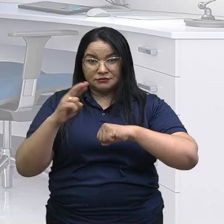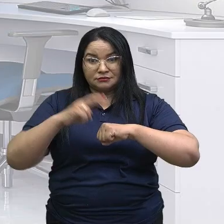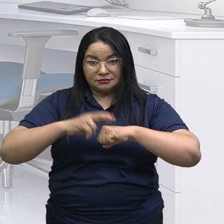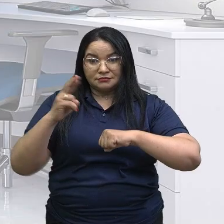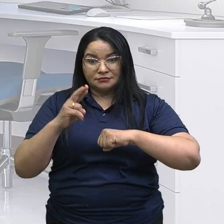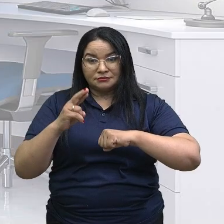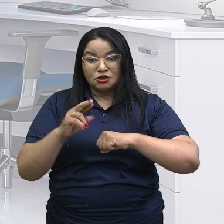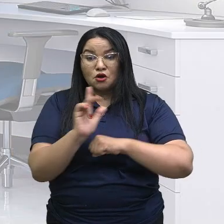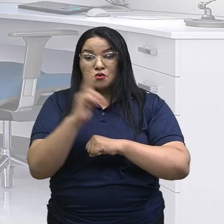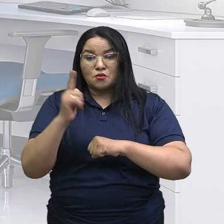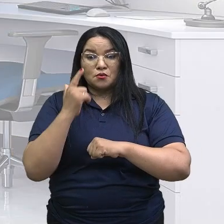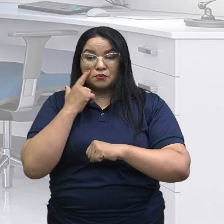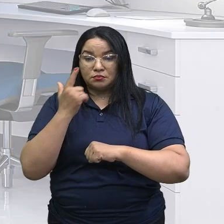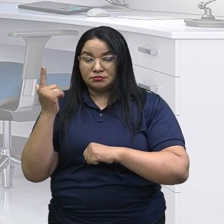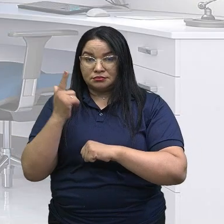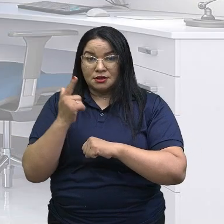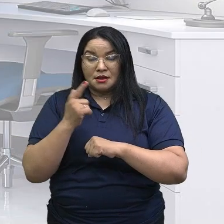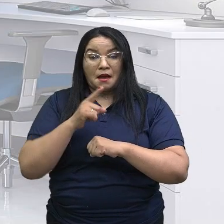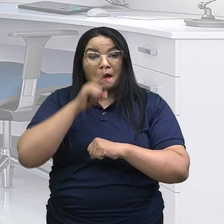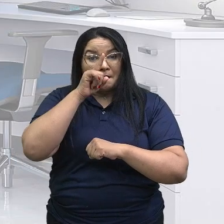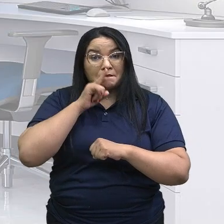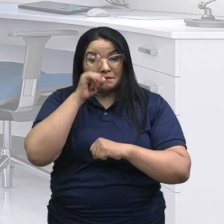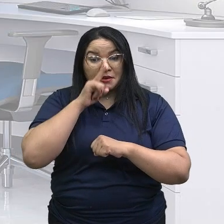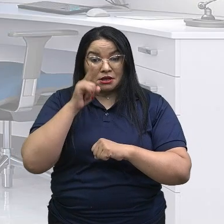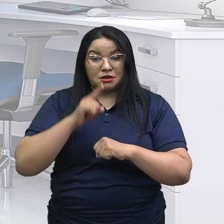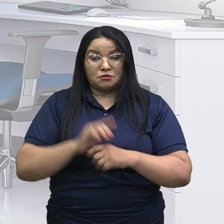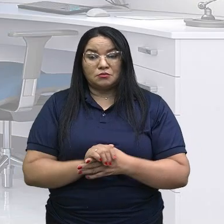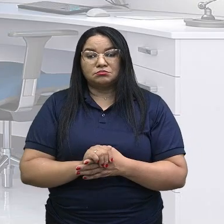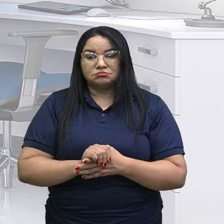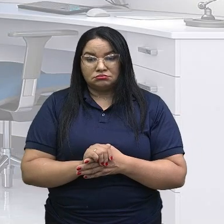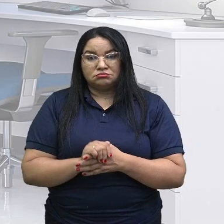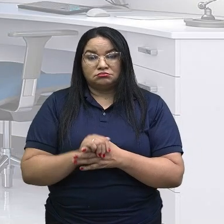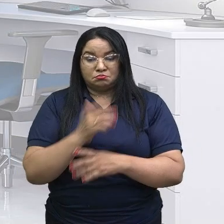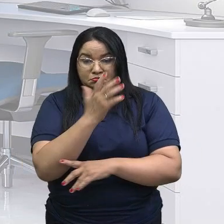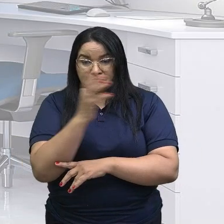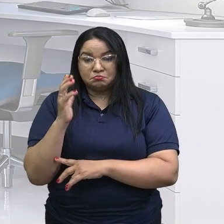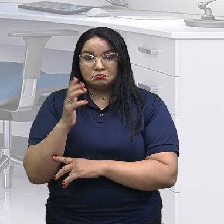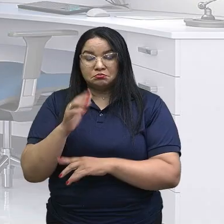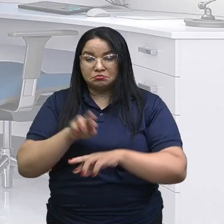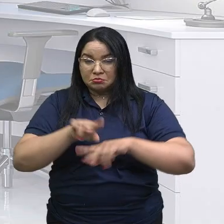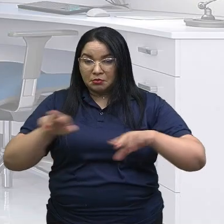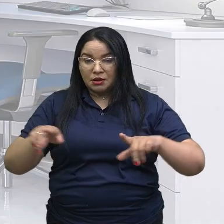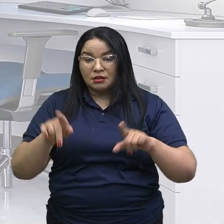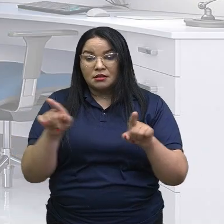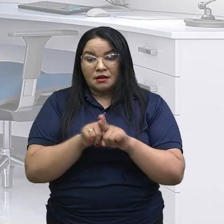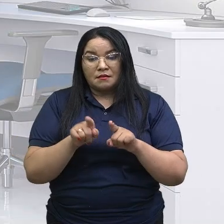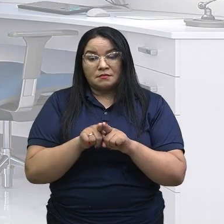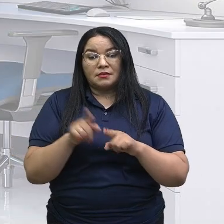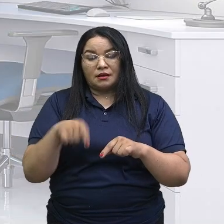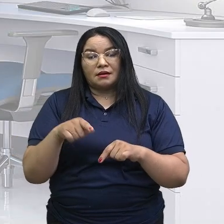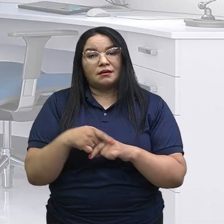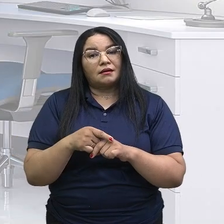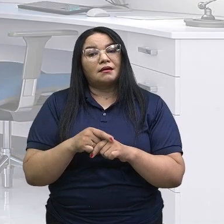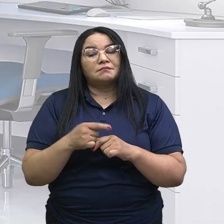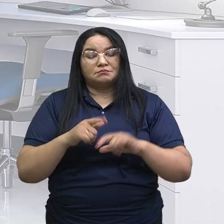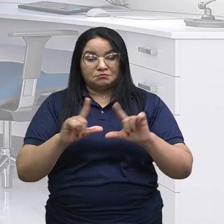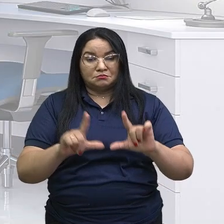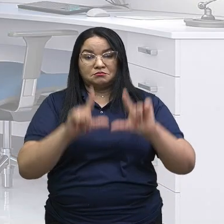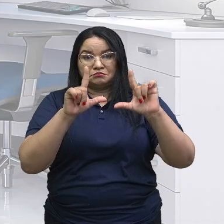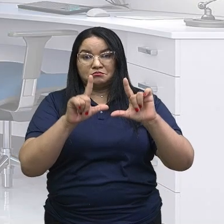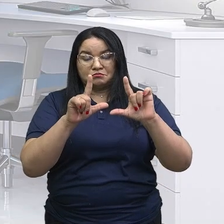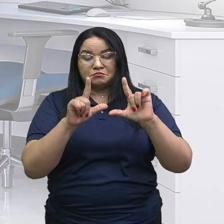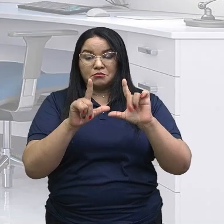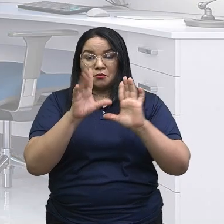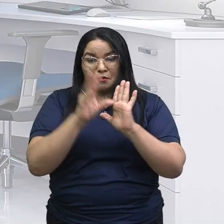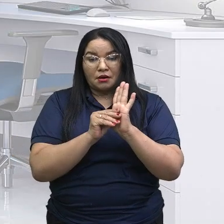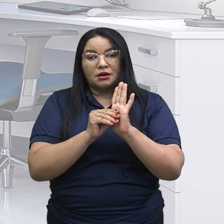cuidado, risco biológico. Então todas essas informações são necessárias ali no laboratório. Nós